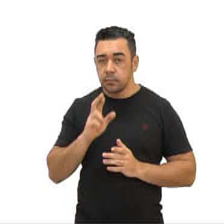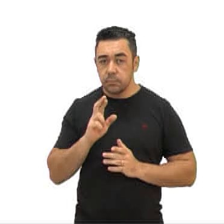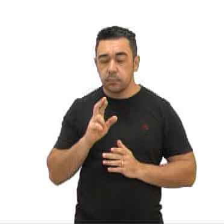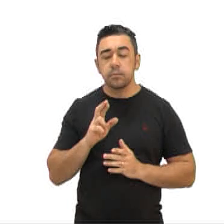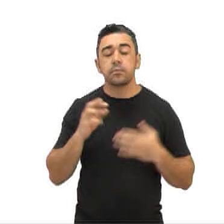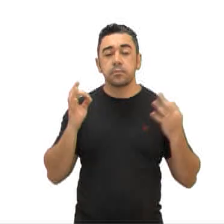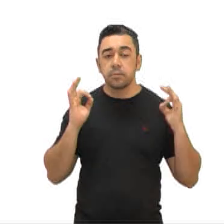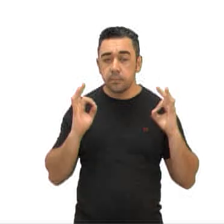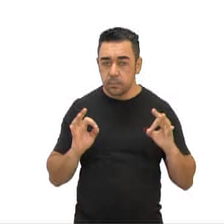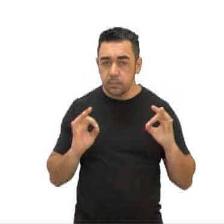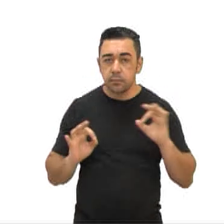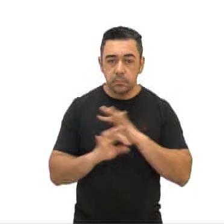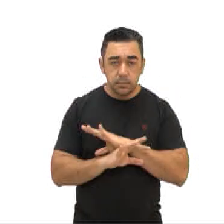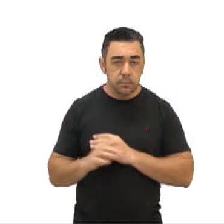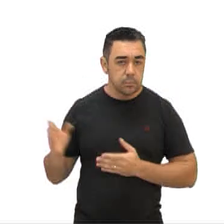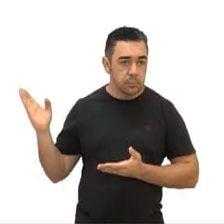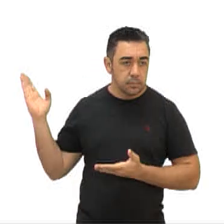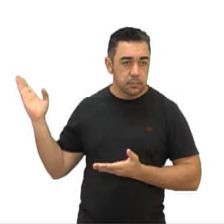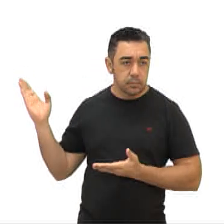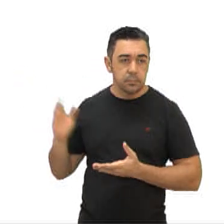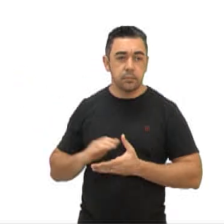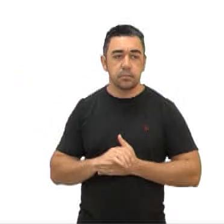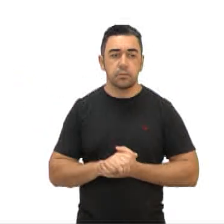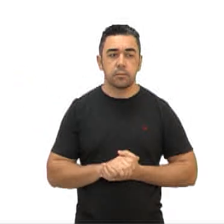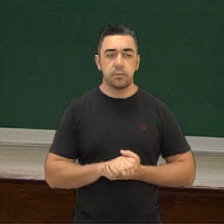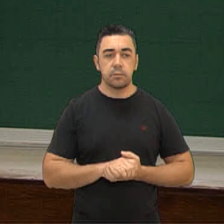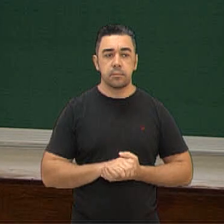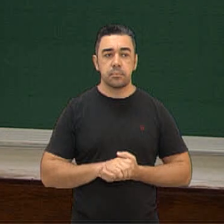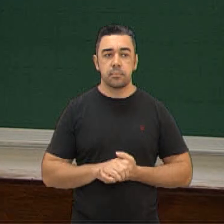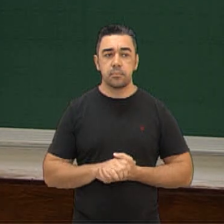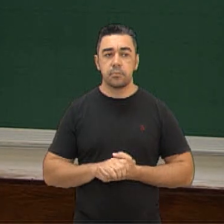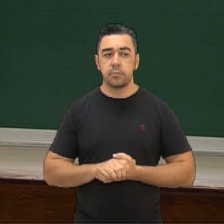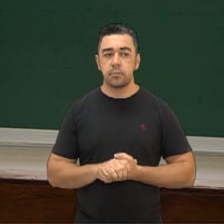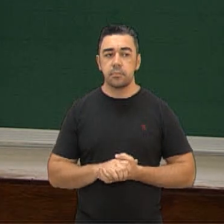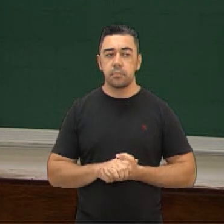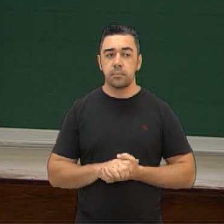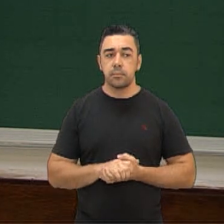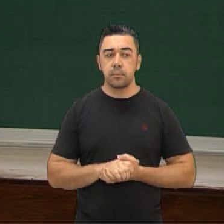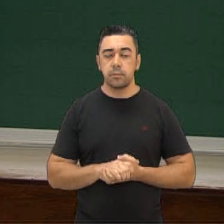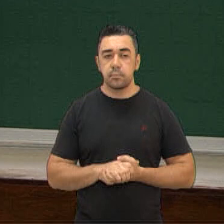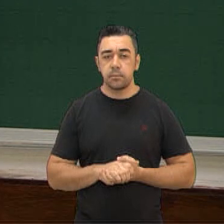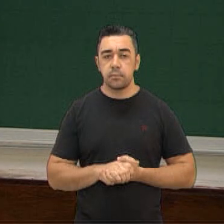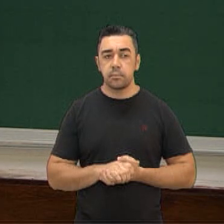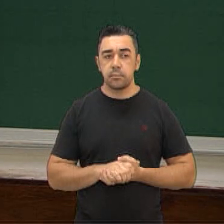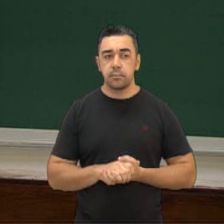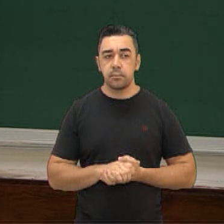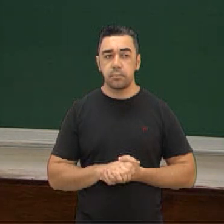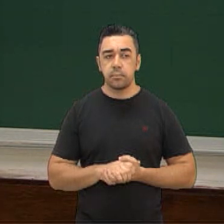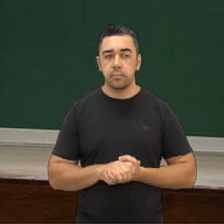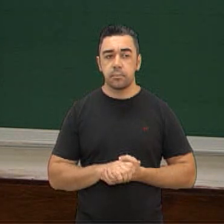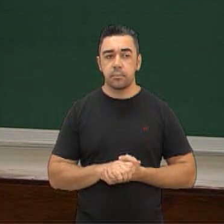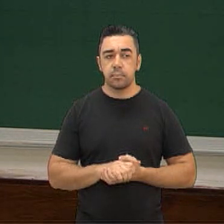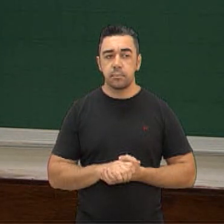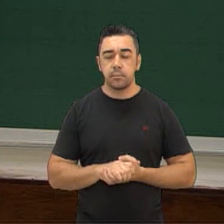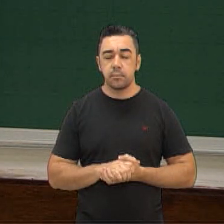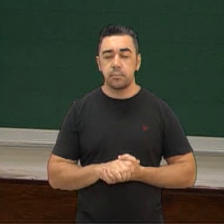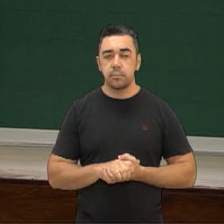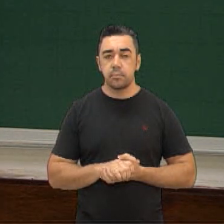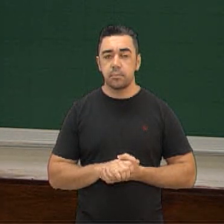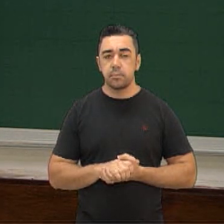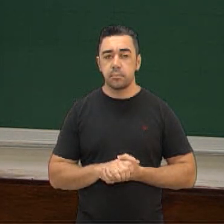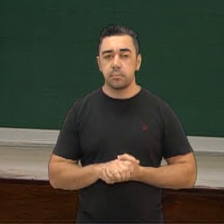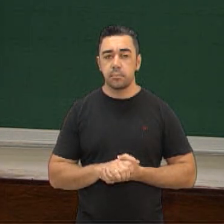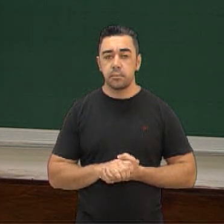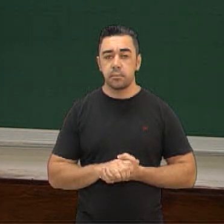opções que completam essa frase, né? Então, estão generalmente em el tiempo para acercar el lector